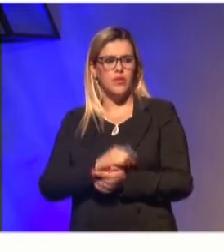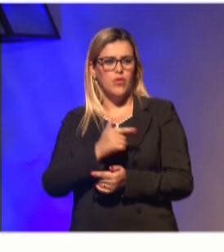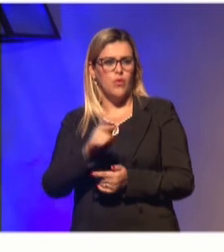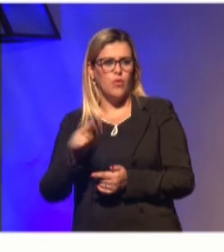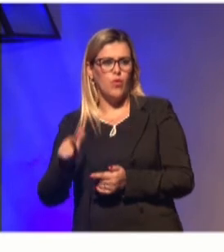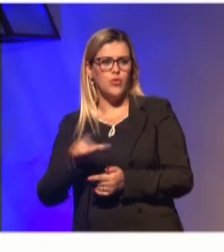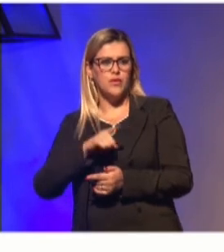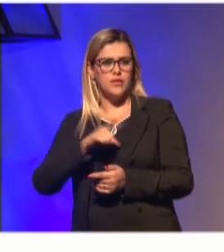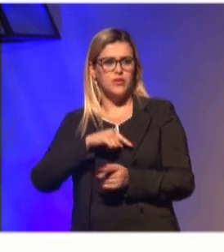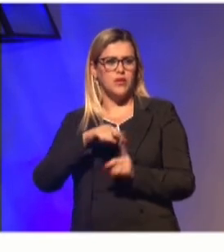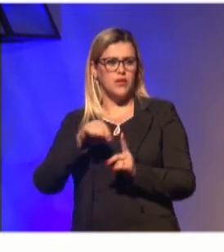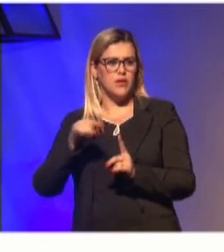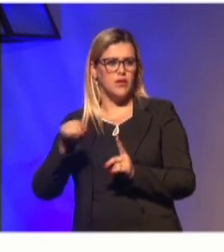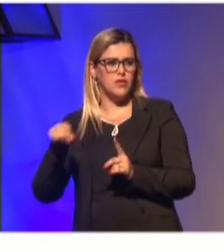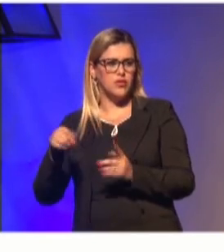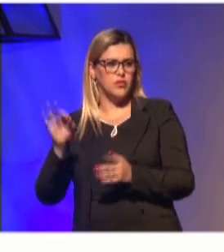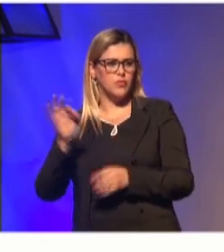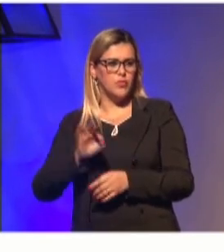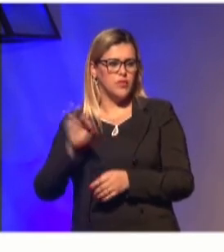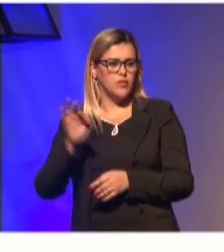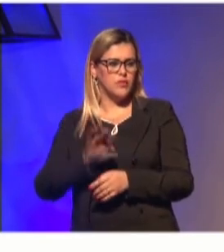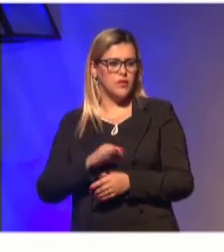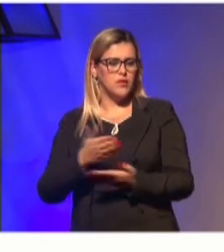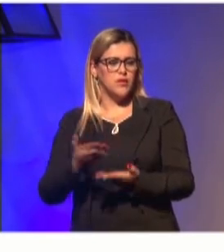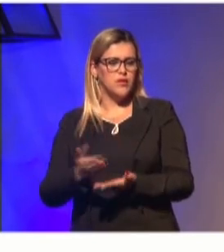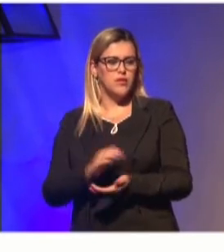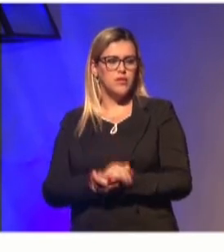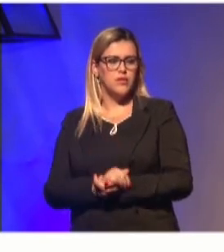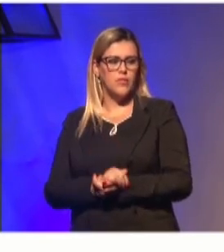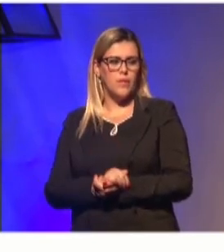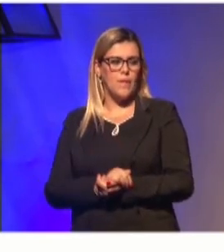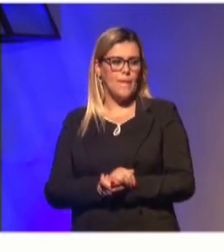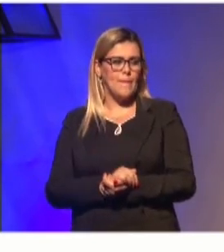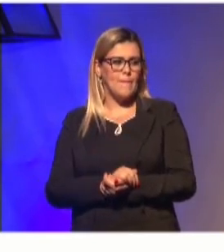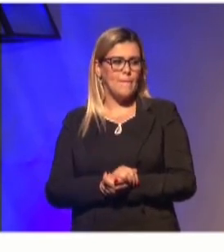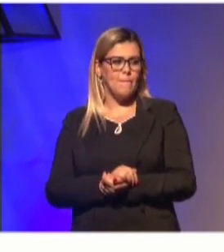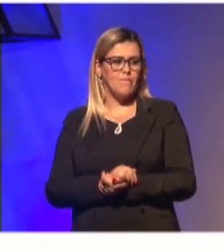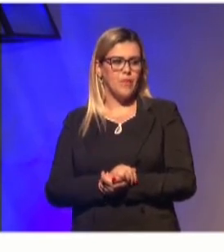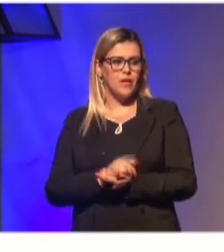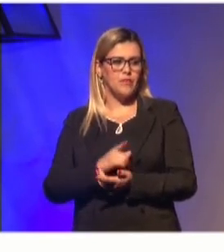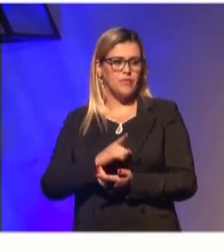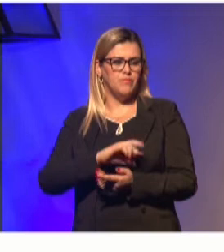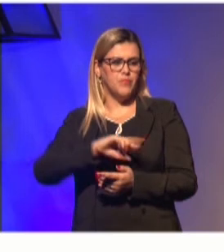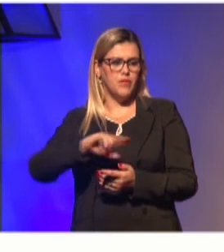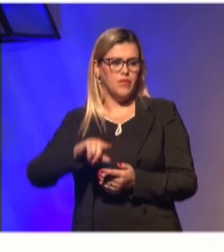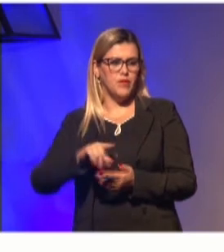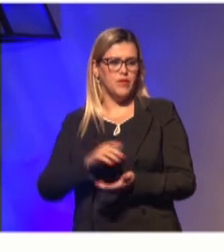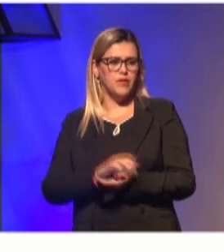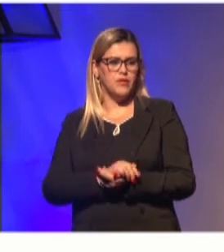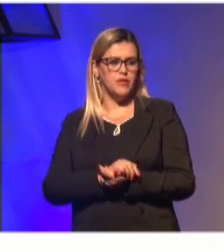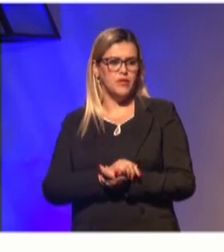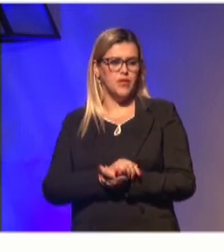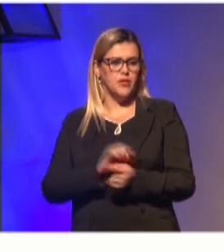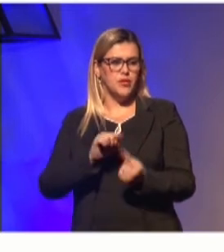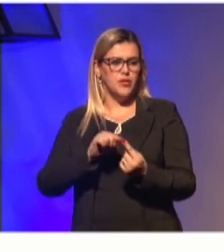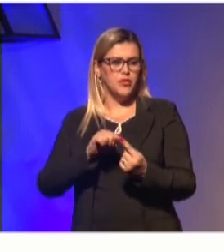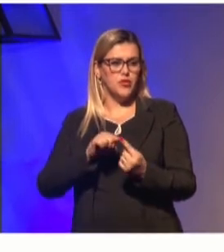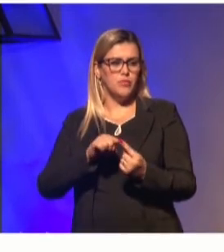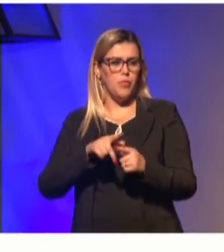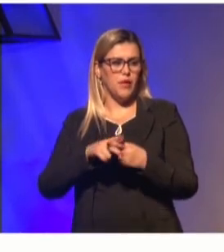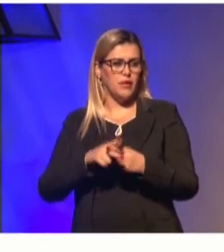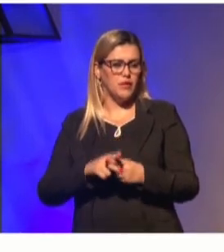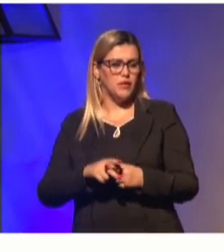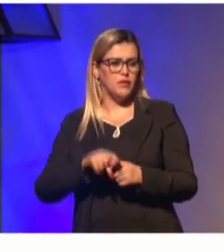outros índices, né, entre outras variáveis, como istimorfo, hiperalgesia térmica, mecânica,